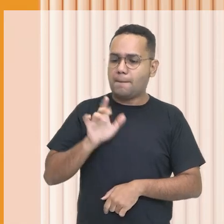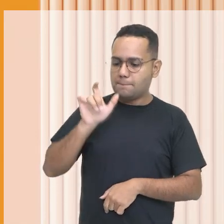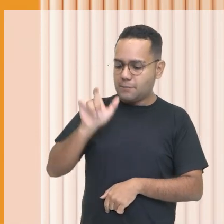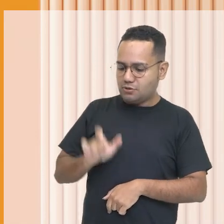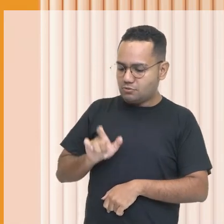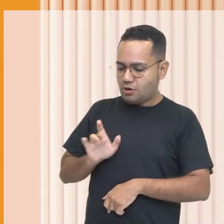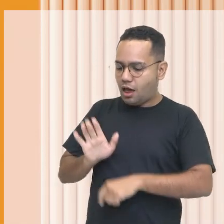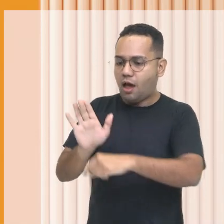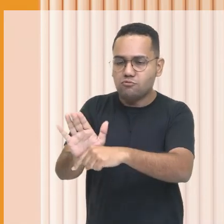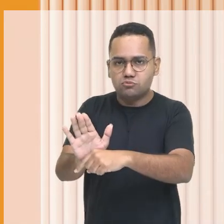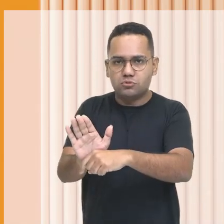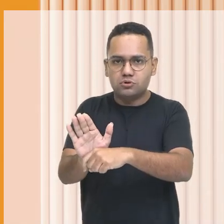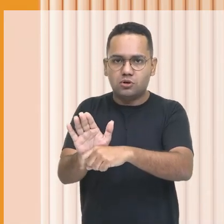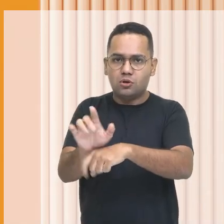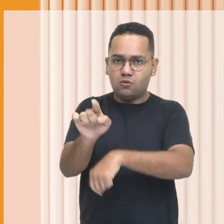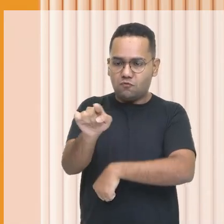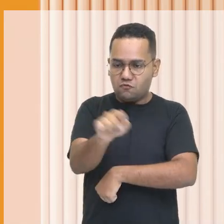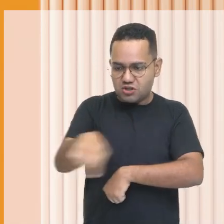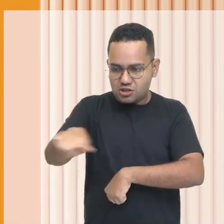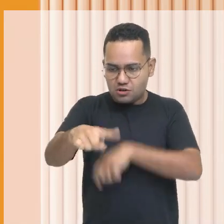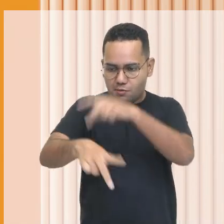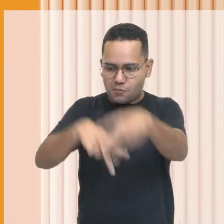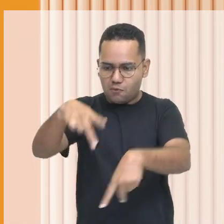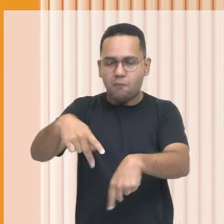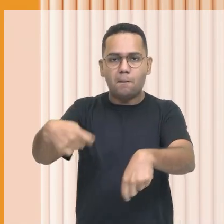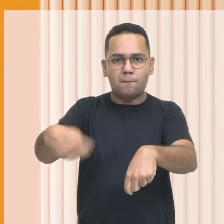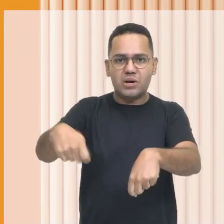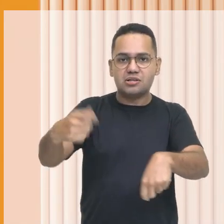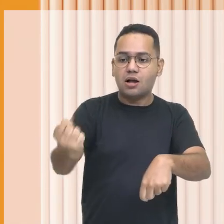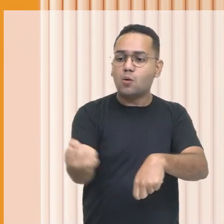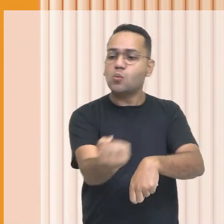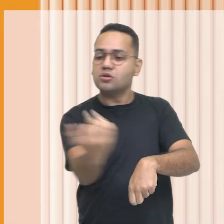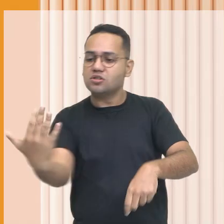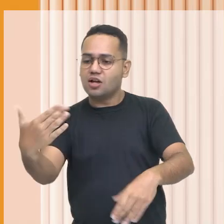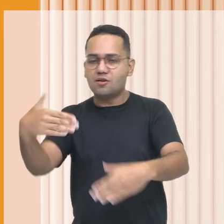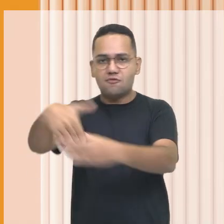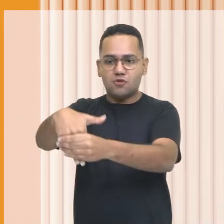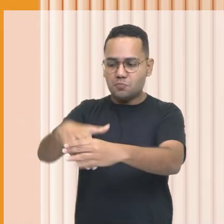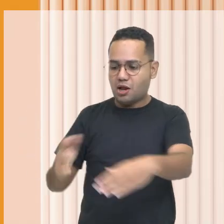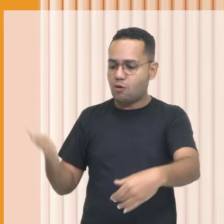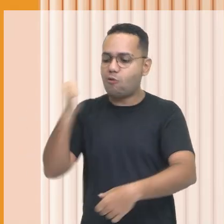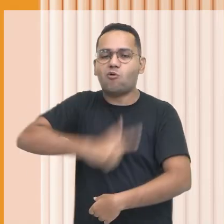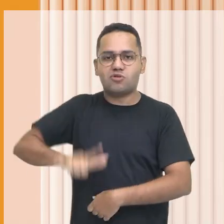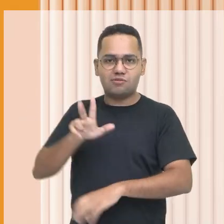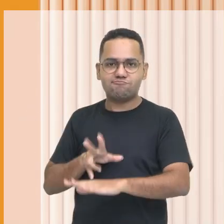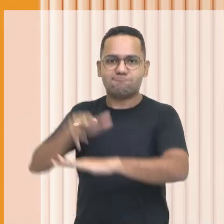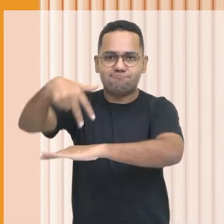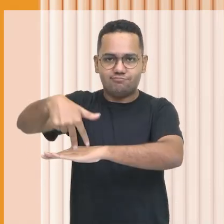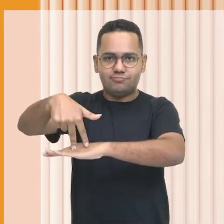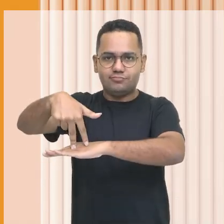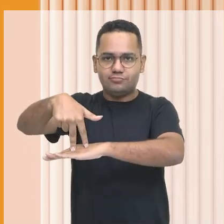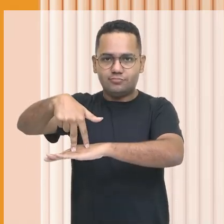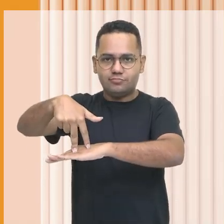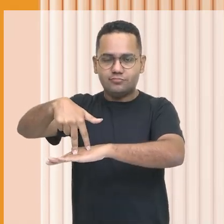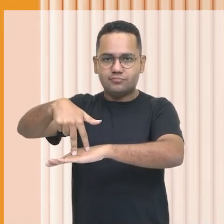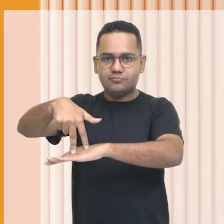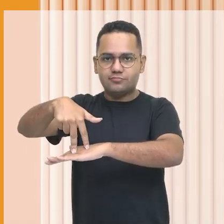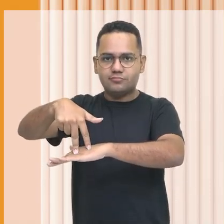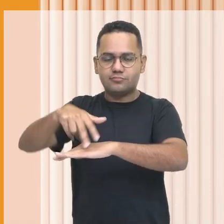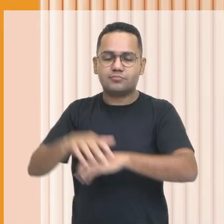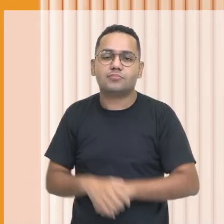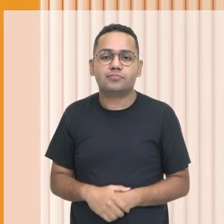eleja. Basicamente, é isso que o nosso texto diz, ok? Então, na tentativa de se formar essa